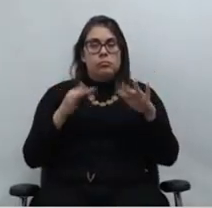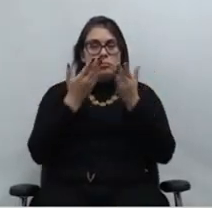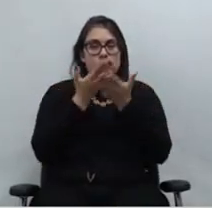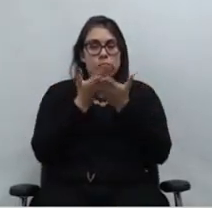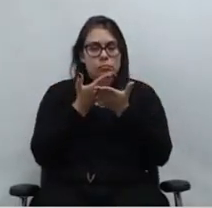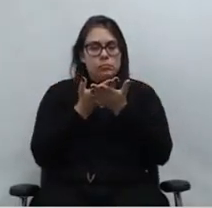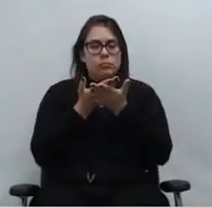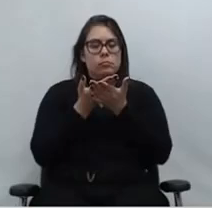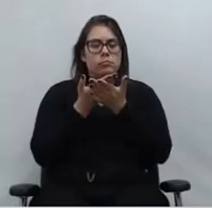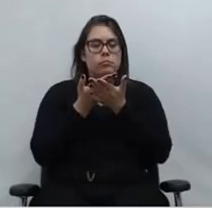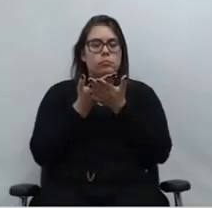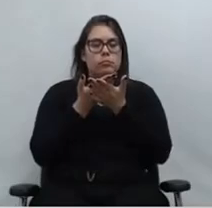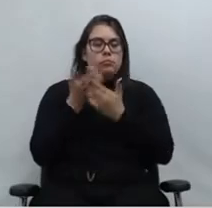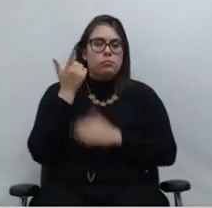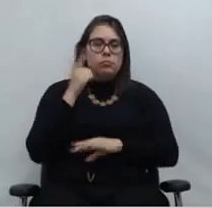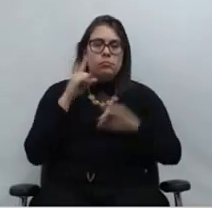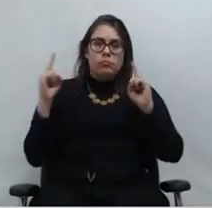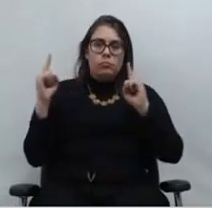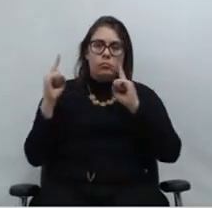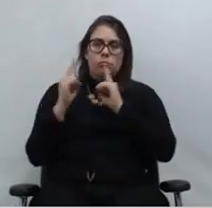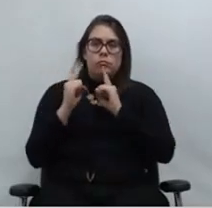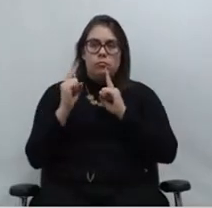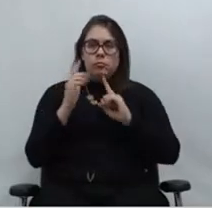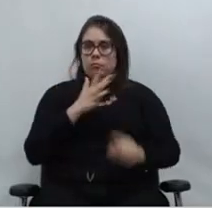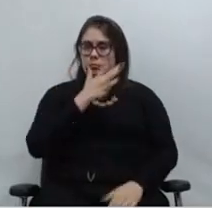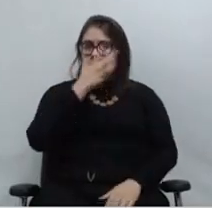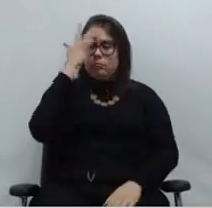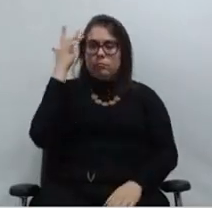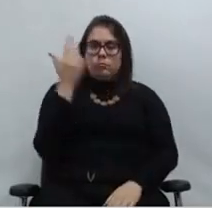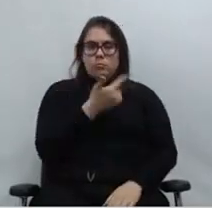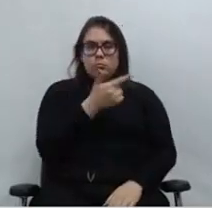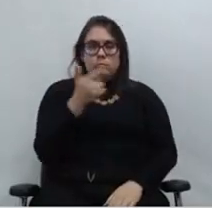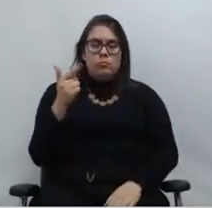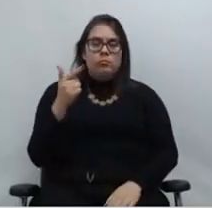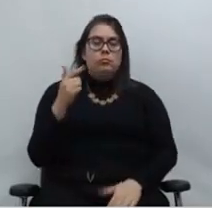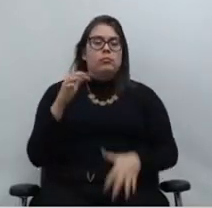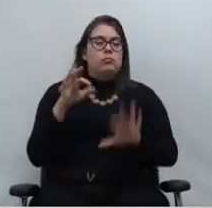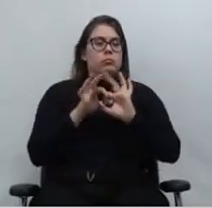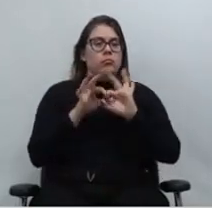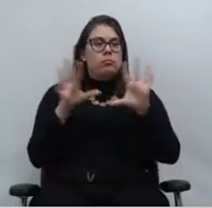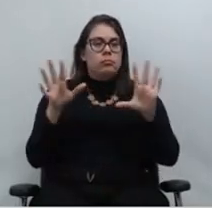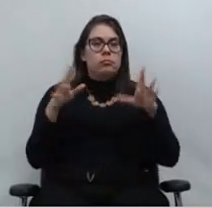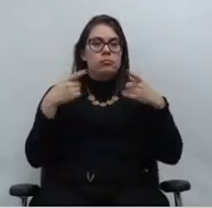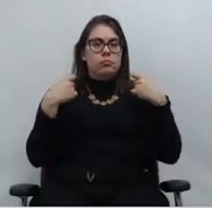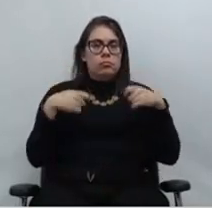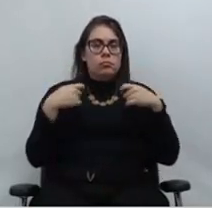para a reformulação do atendimento jurídico prestado às pessoas privadas de liberdade, a fim de calcular as despesas